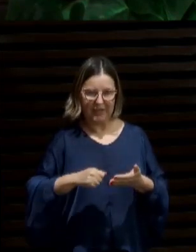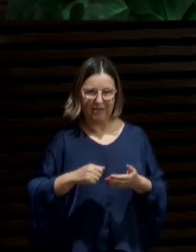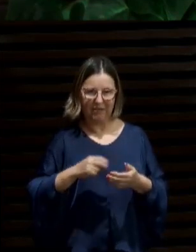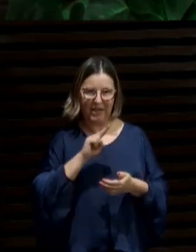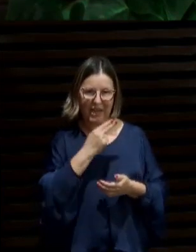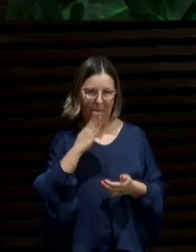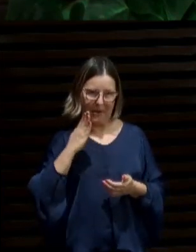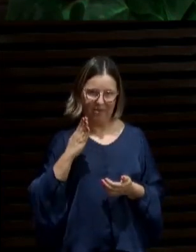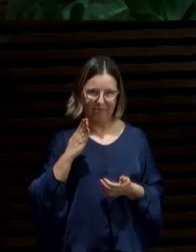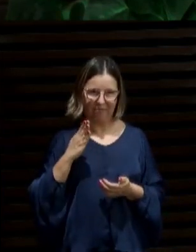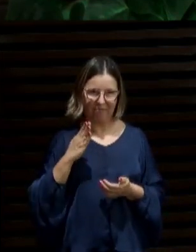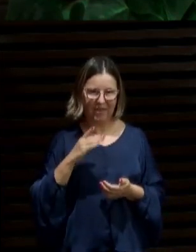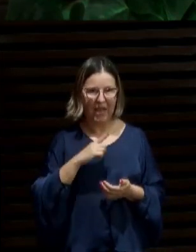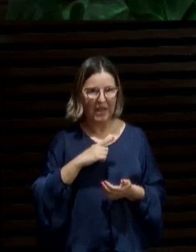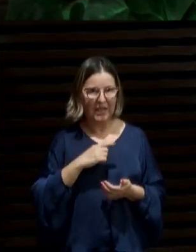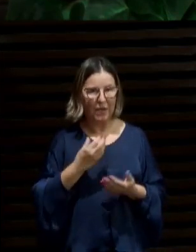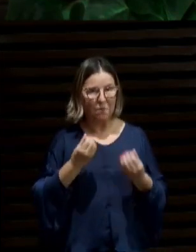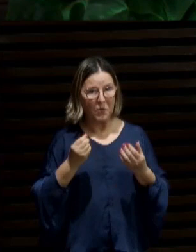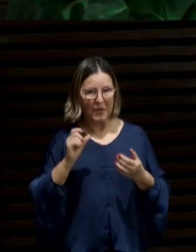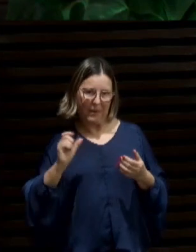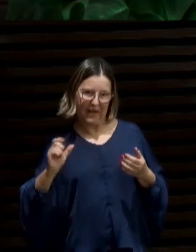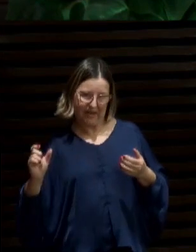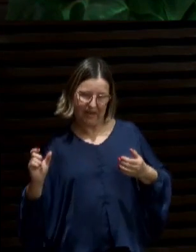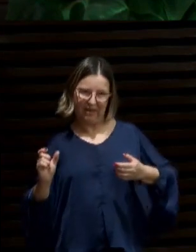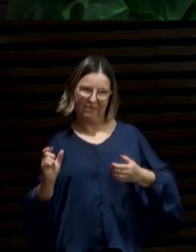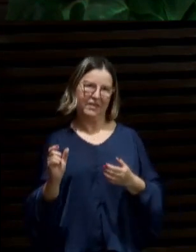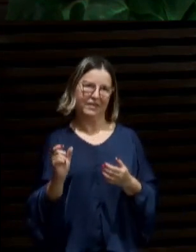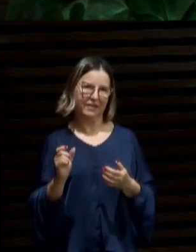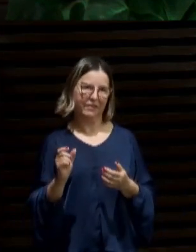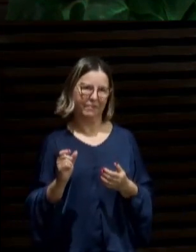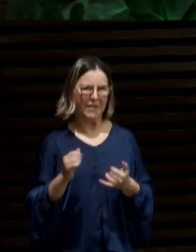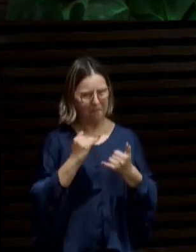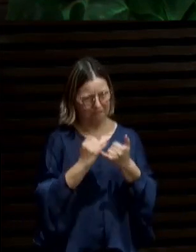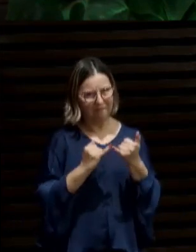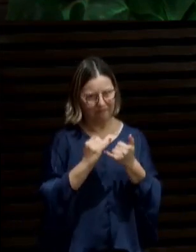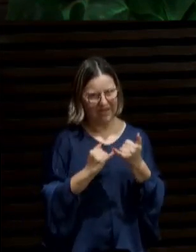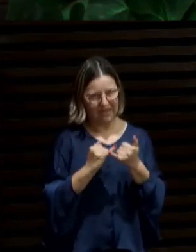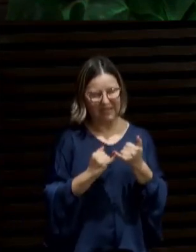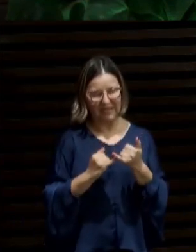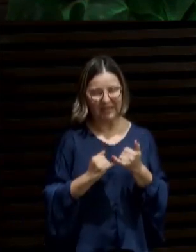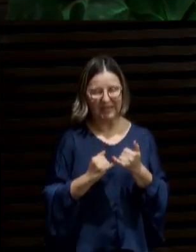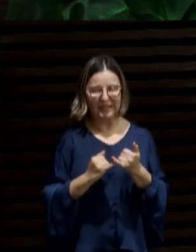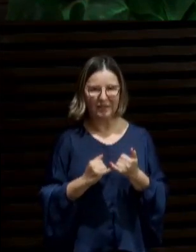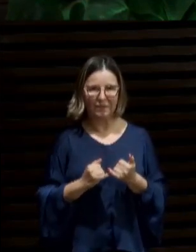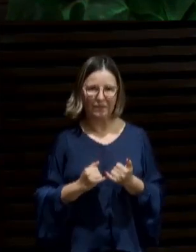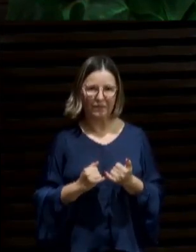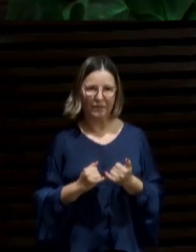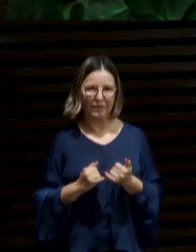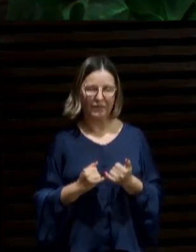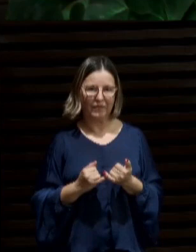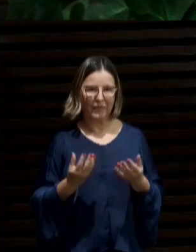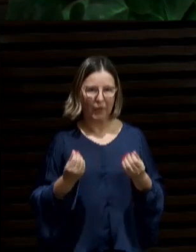Há muitas palavras que são cognatas e são semelhantes, então muitos